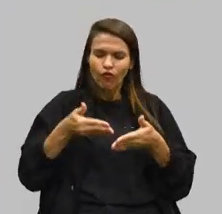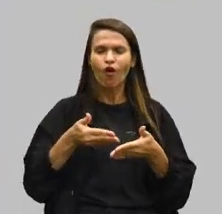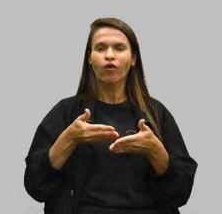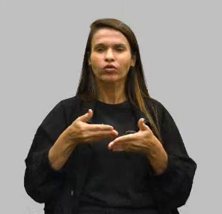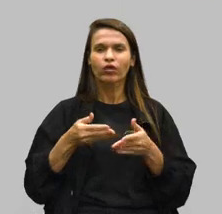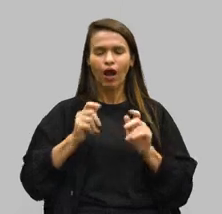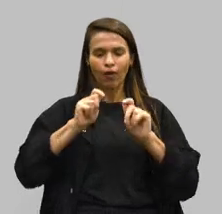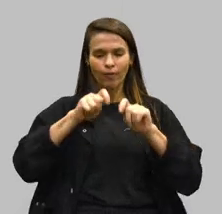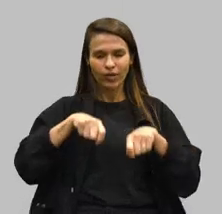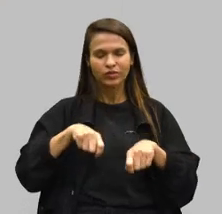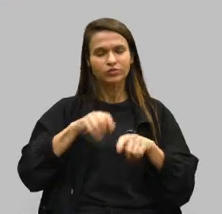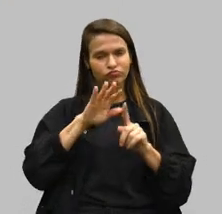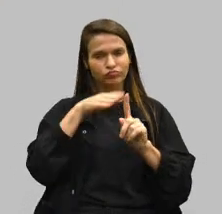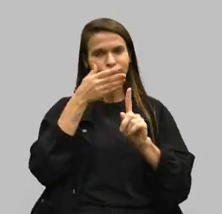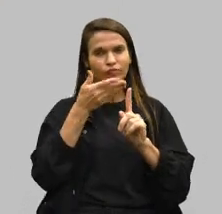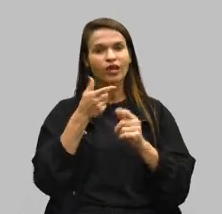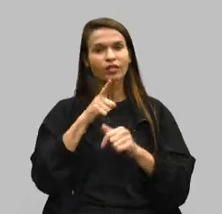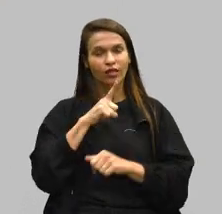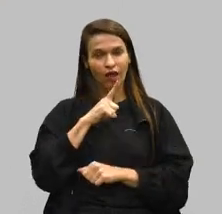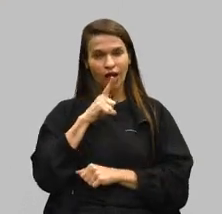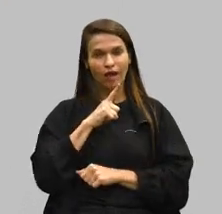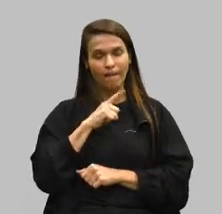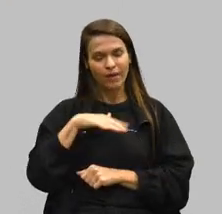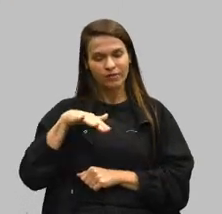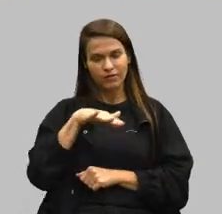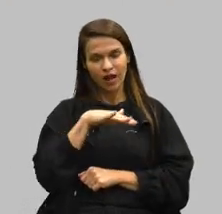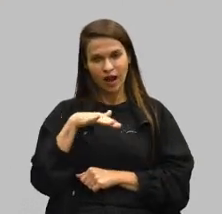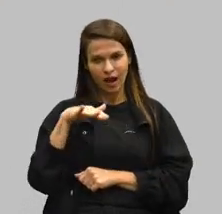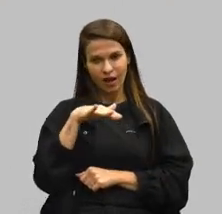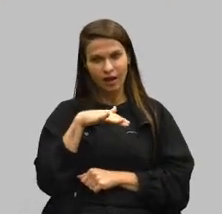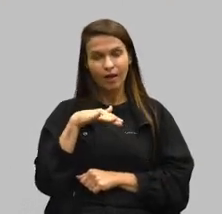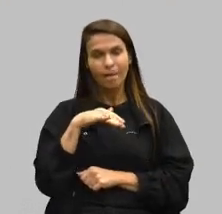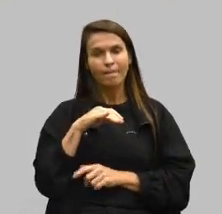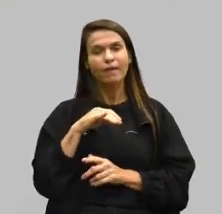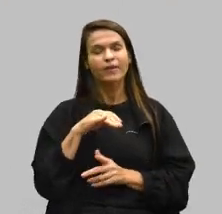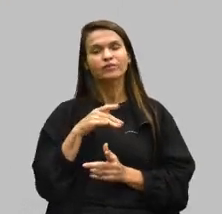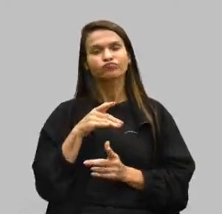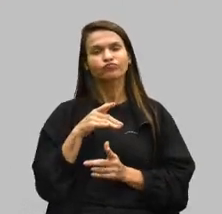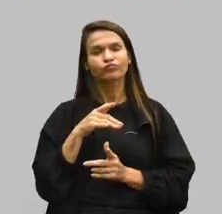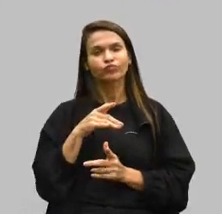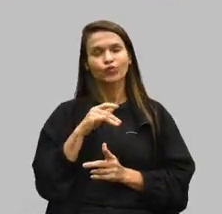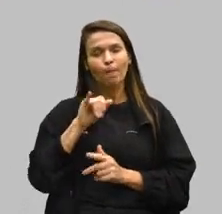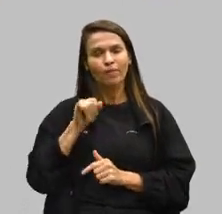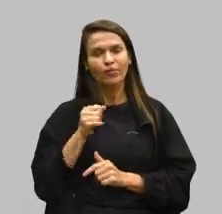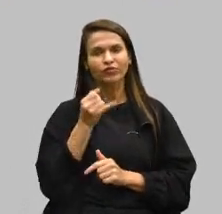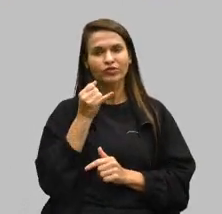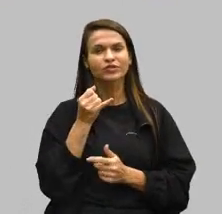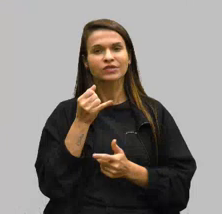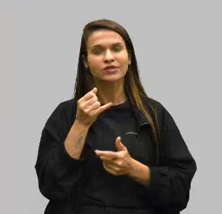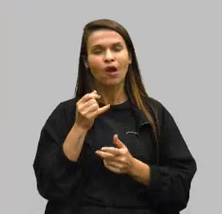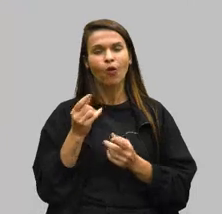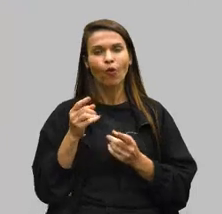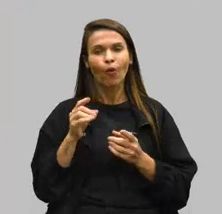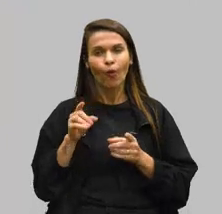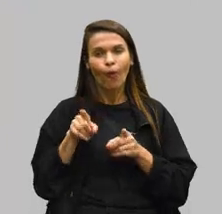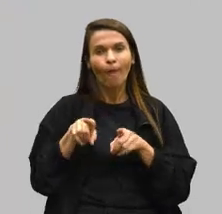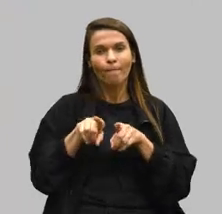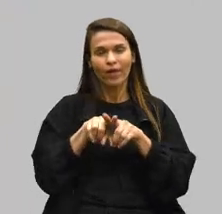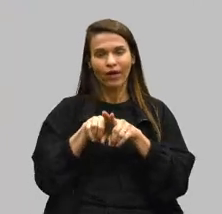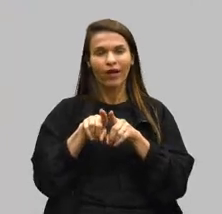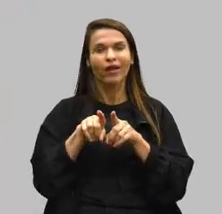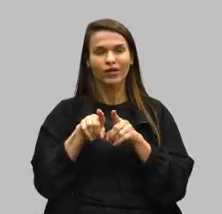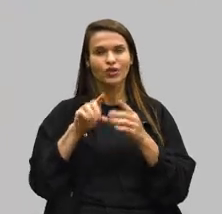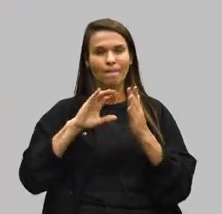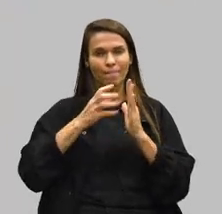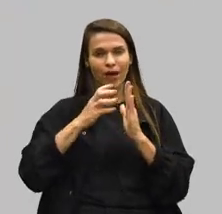competência que vossa excelência tem para essa área para mim é um privilégio ser companheiro de partido de vossa excelência ter sido colega de vossa